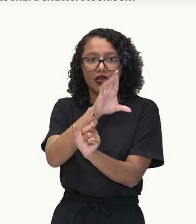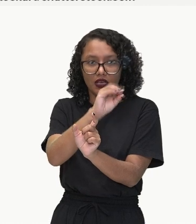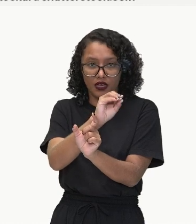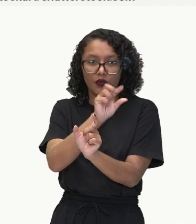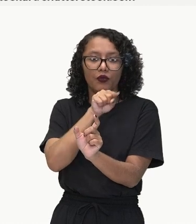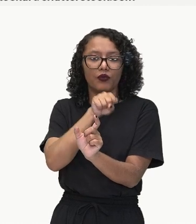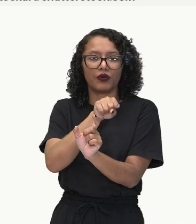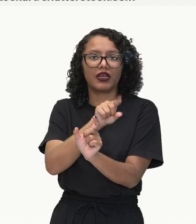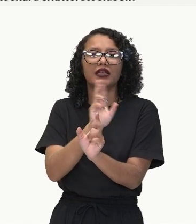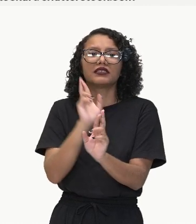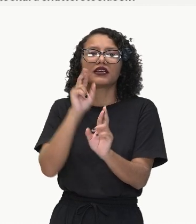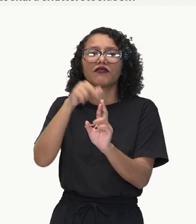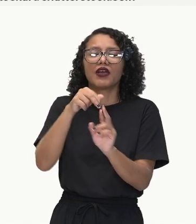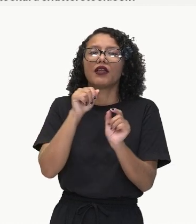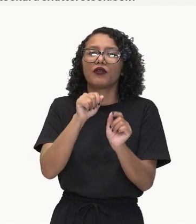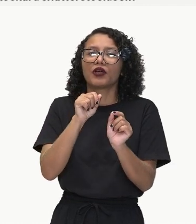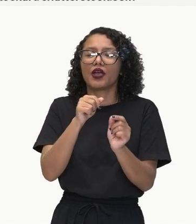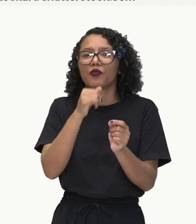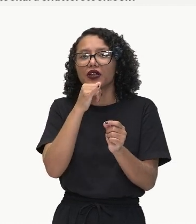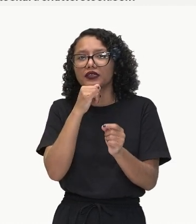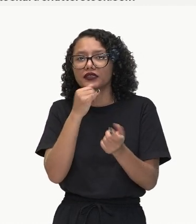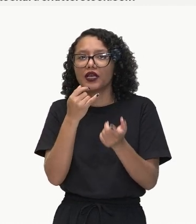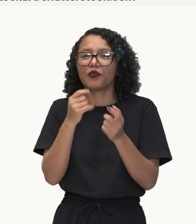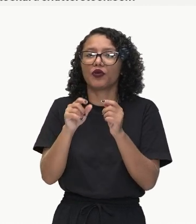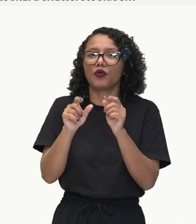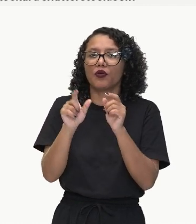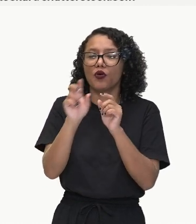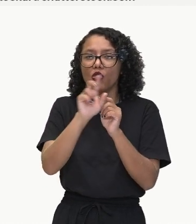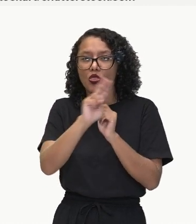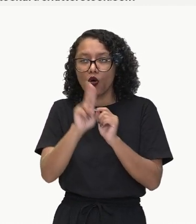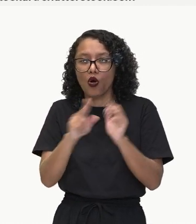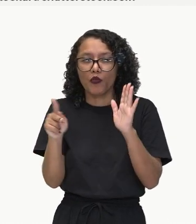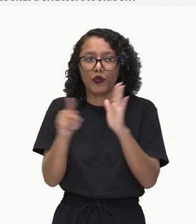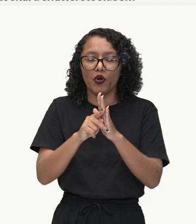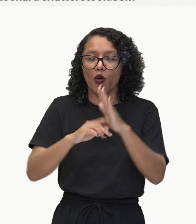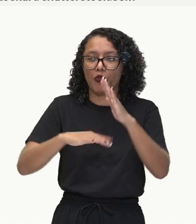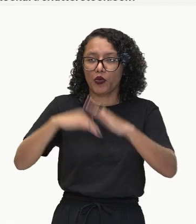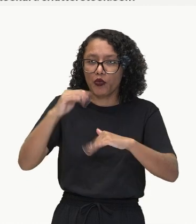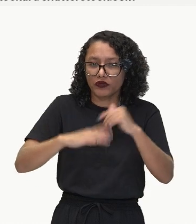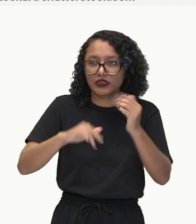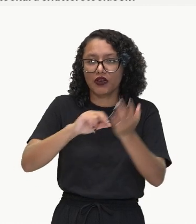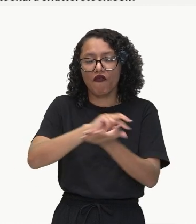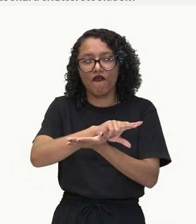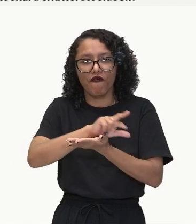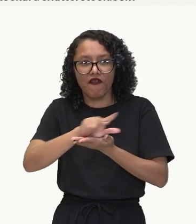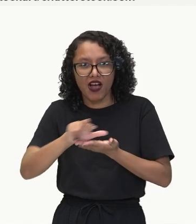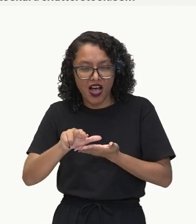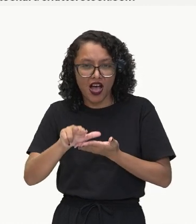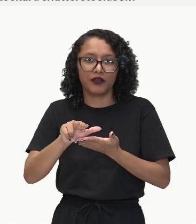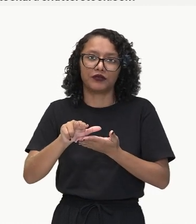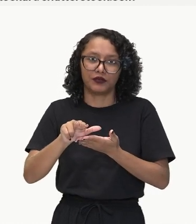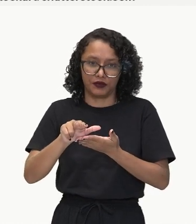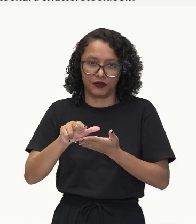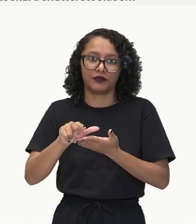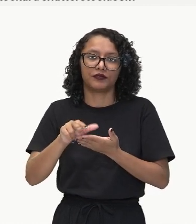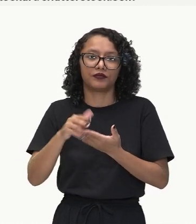não é isso? Pedreiro, carpinteiro, confeiteiro. Aí no caso essa